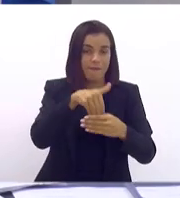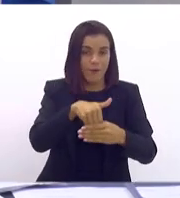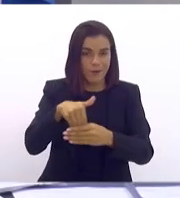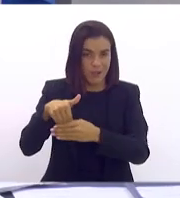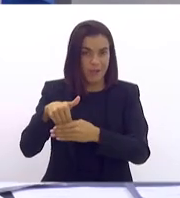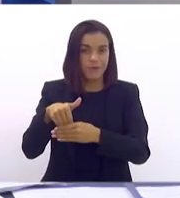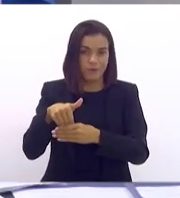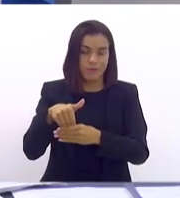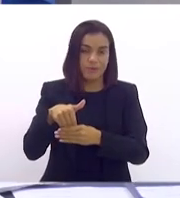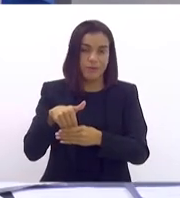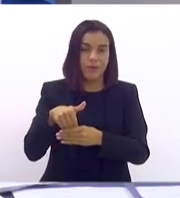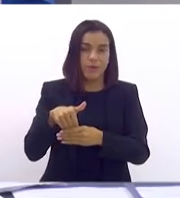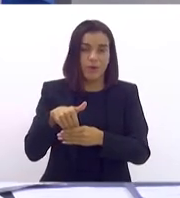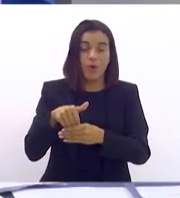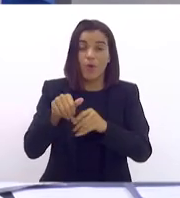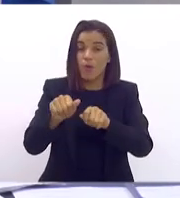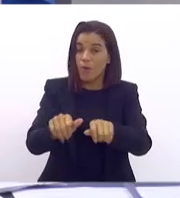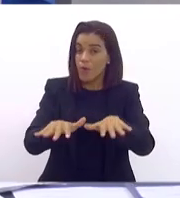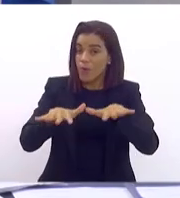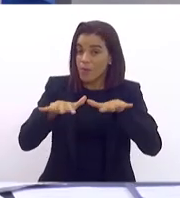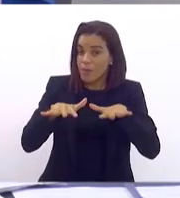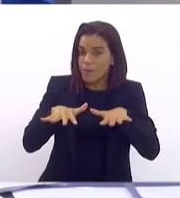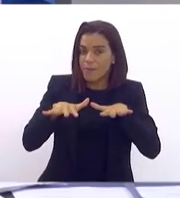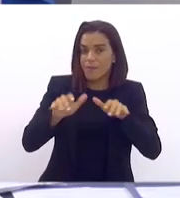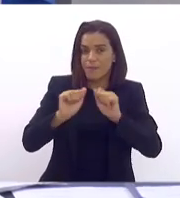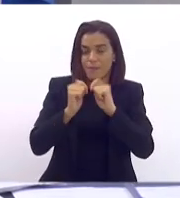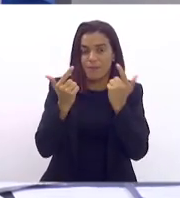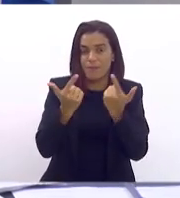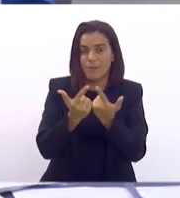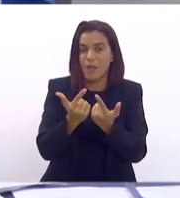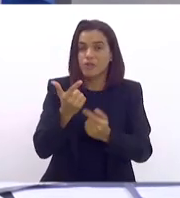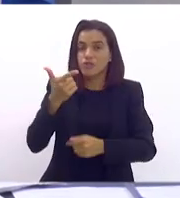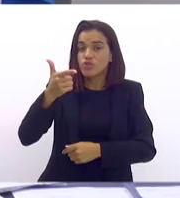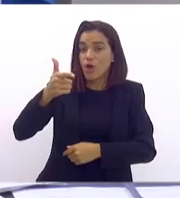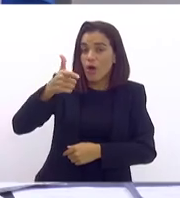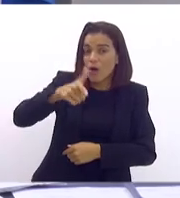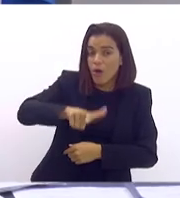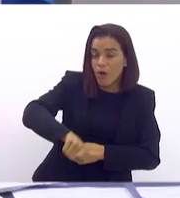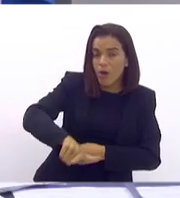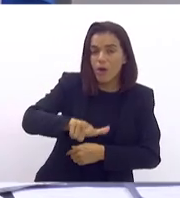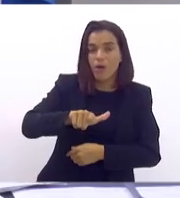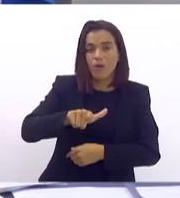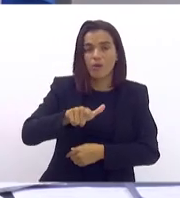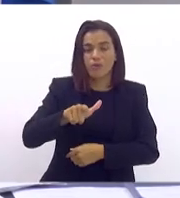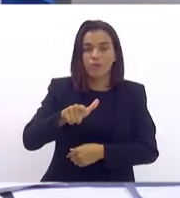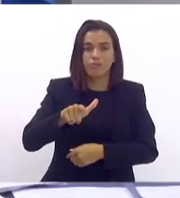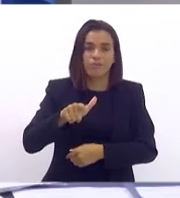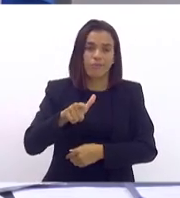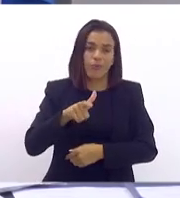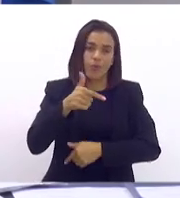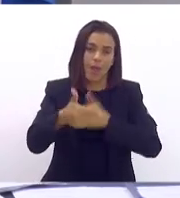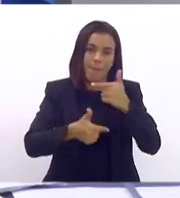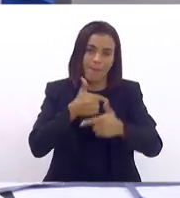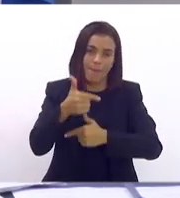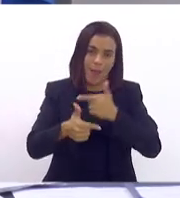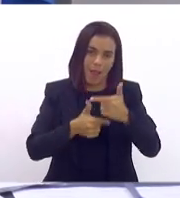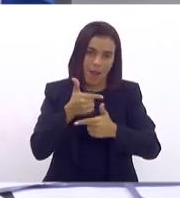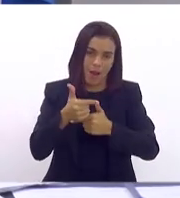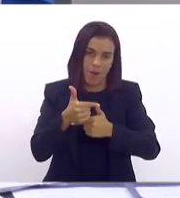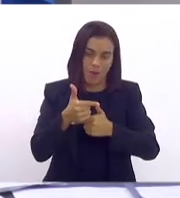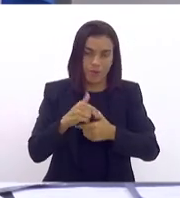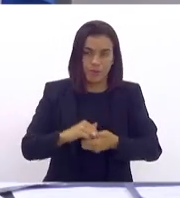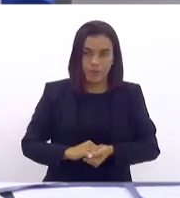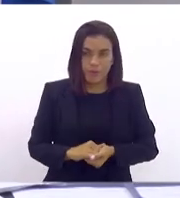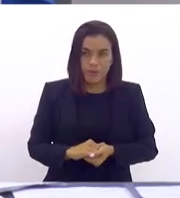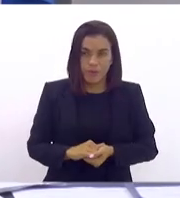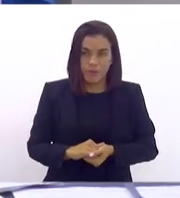só retornará depois do recesso parlamentar, ainda que a CPI possa